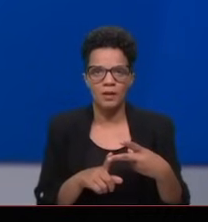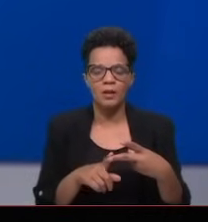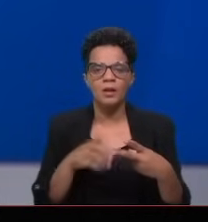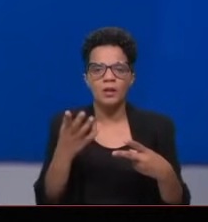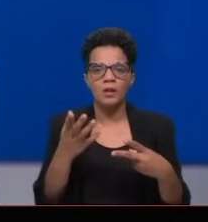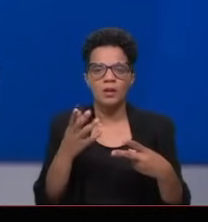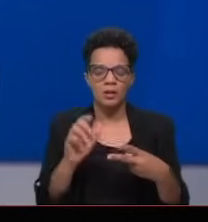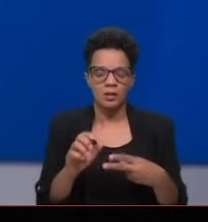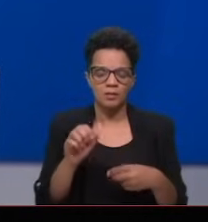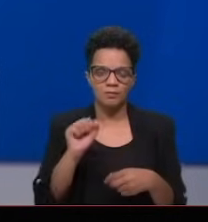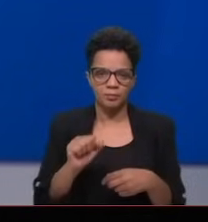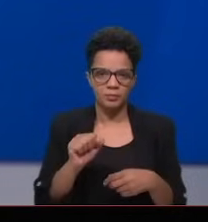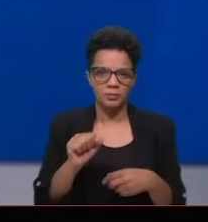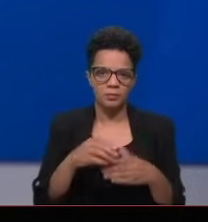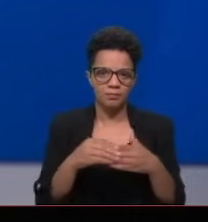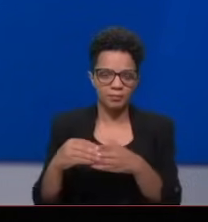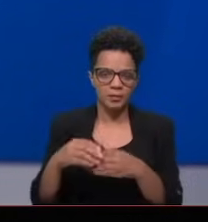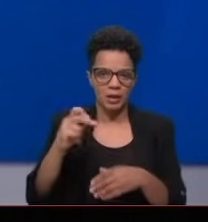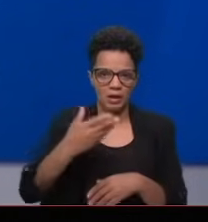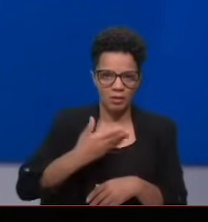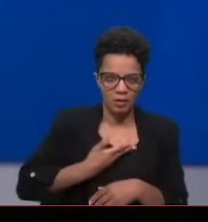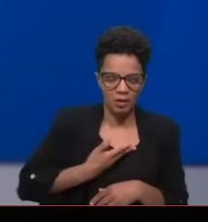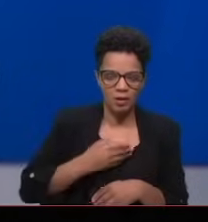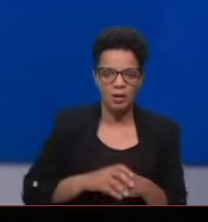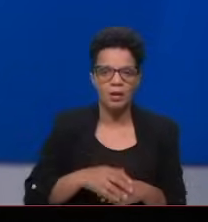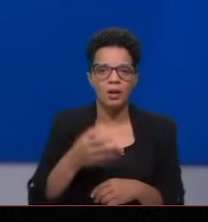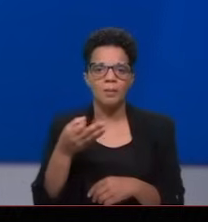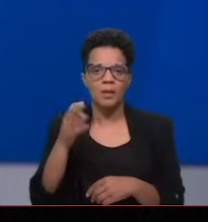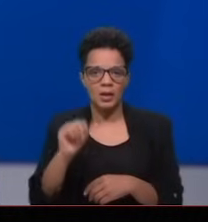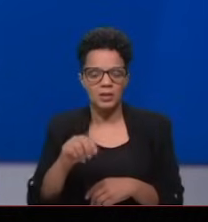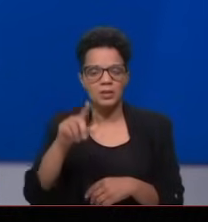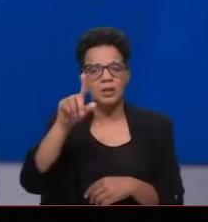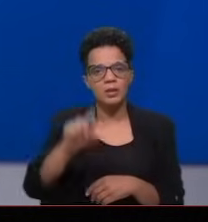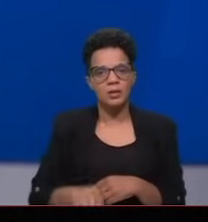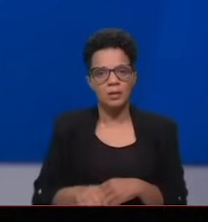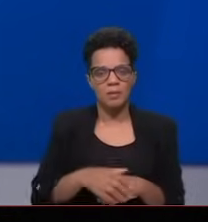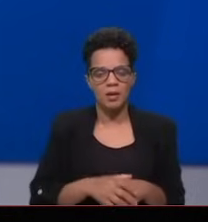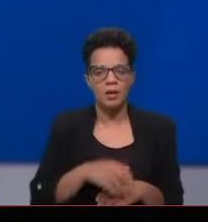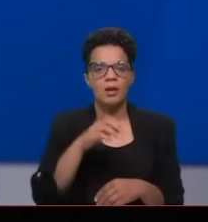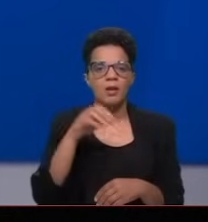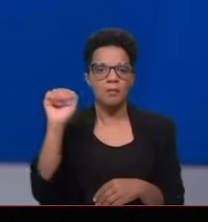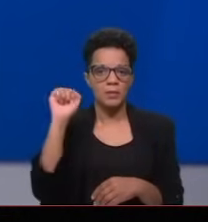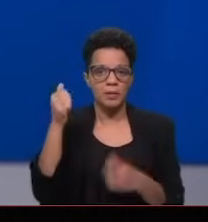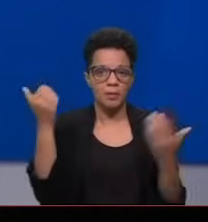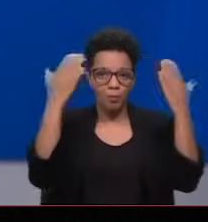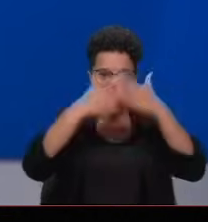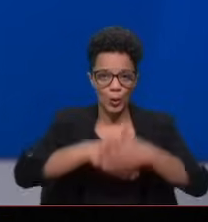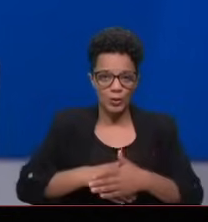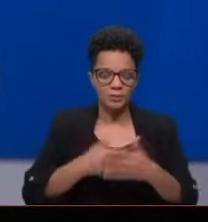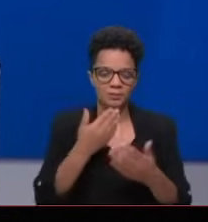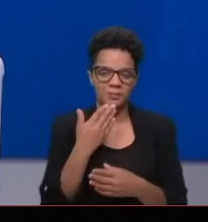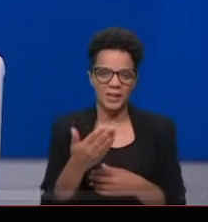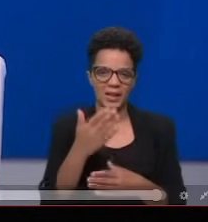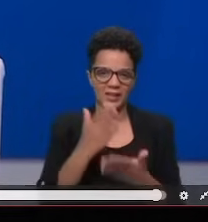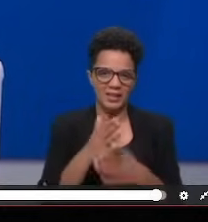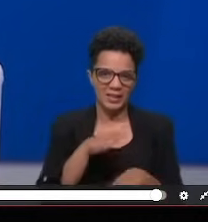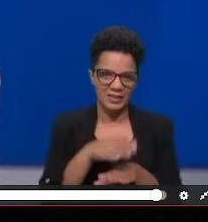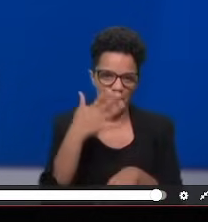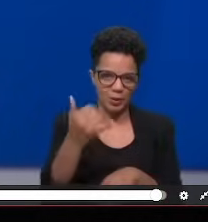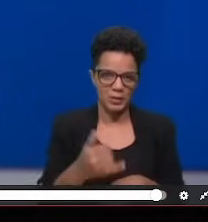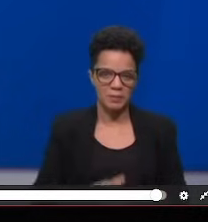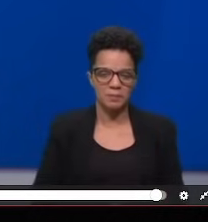balho cabeça de lista da Ad Marta comido do PS e João Oliveira do PCP Boa noite e então muito obrigado e até